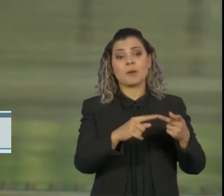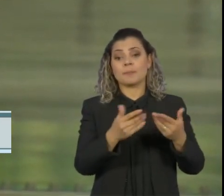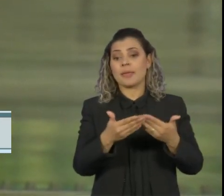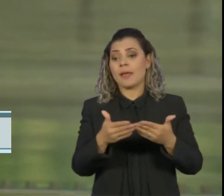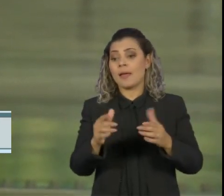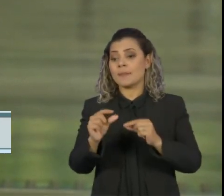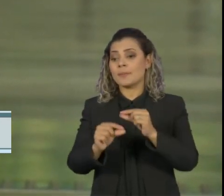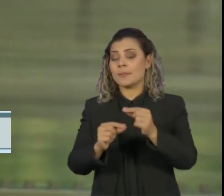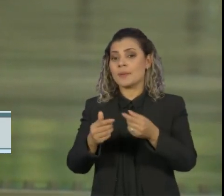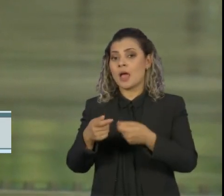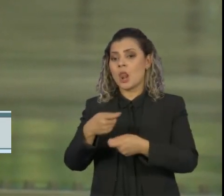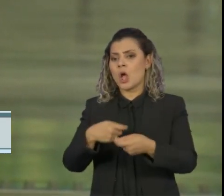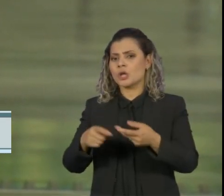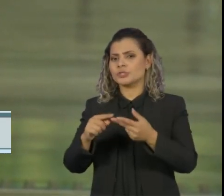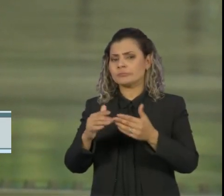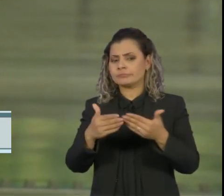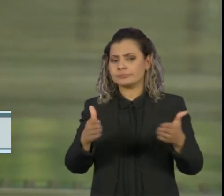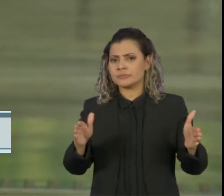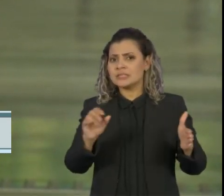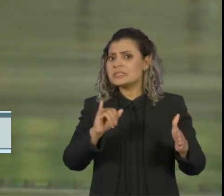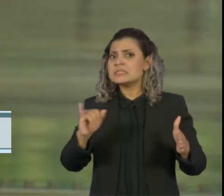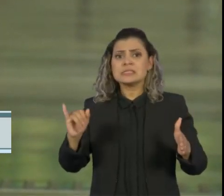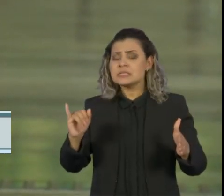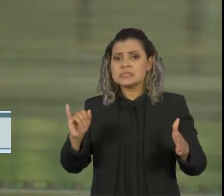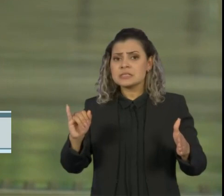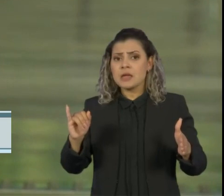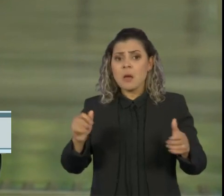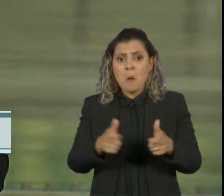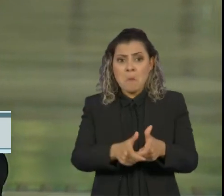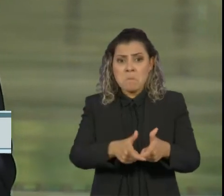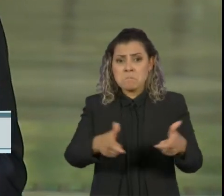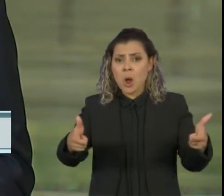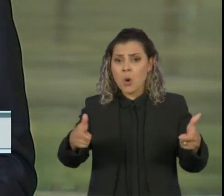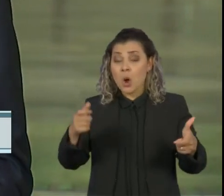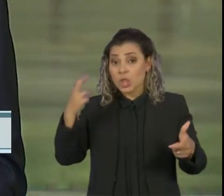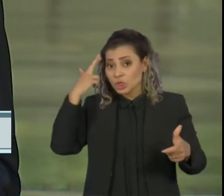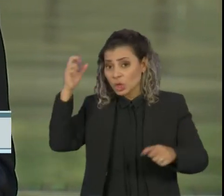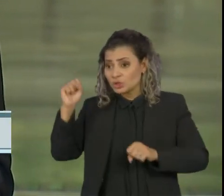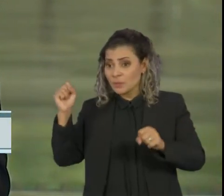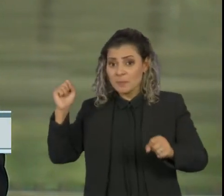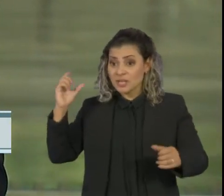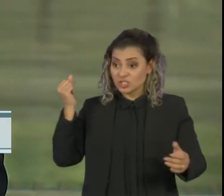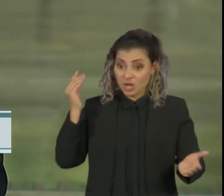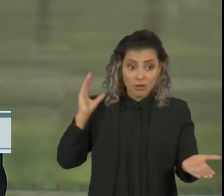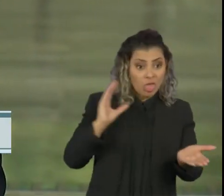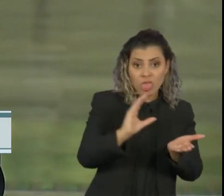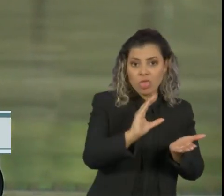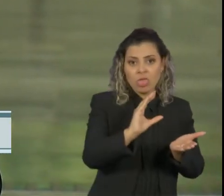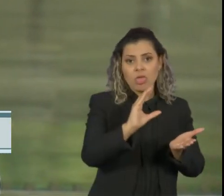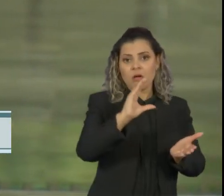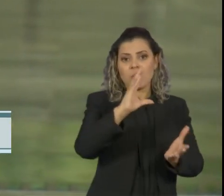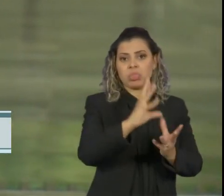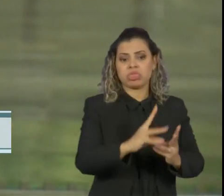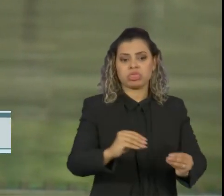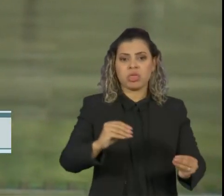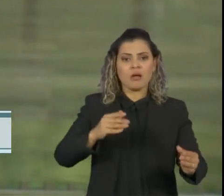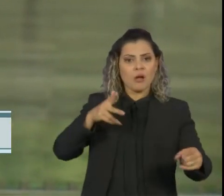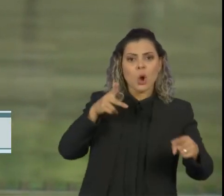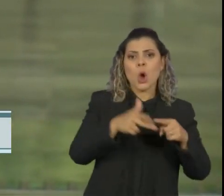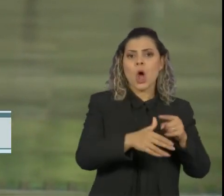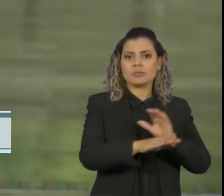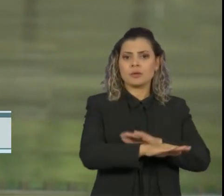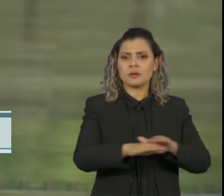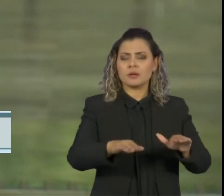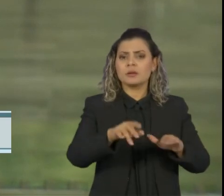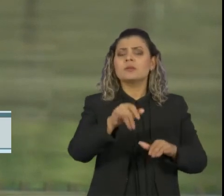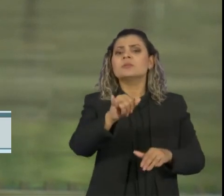gradual da economia? E uma segunda pergunta é que nós estamos nos encaminhando para o 3º mês de quarentena aqui no estado de